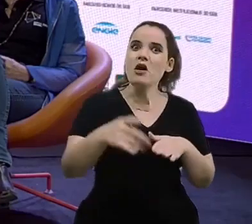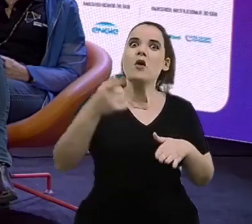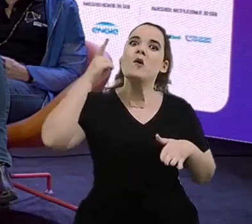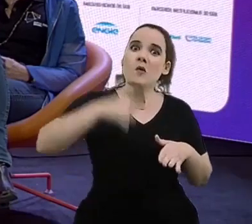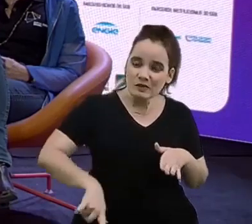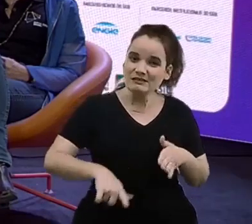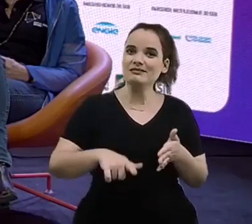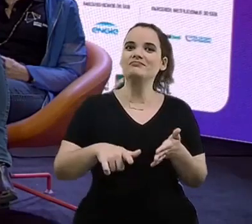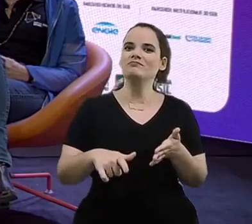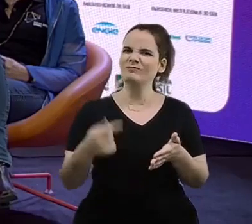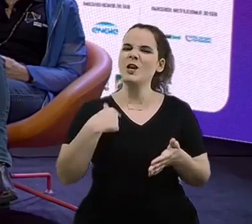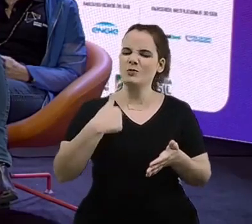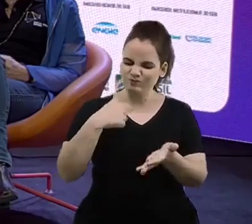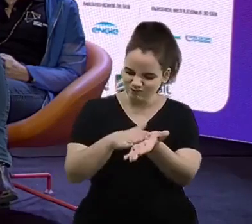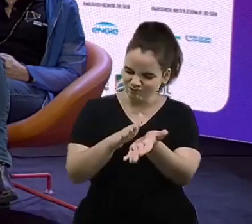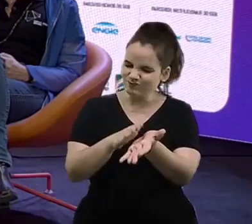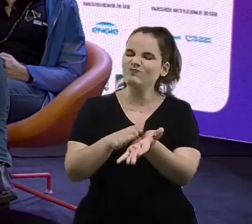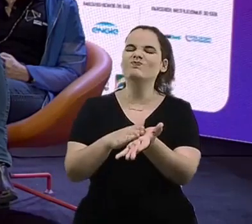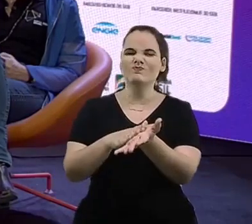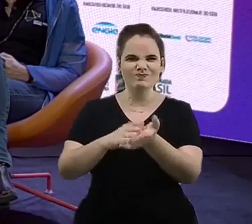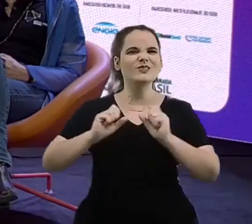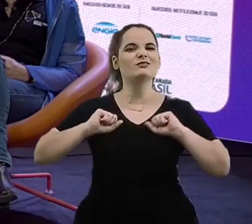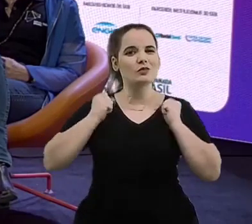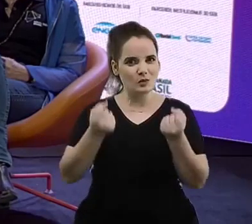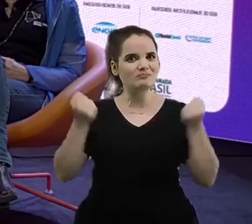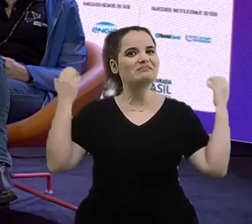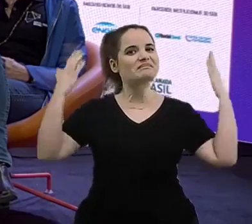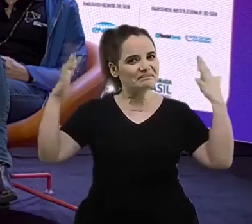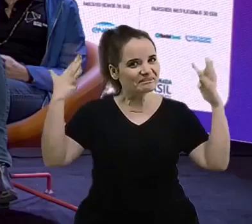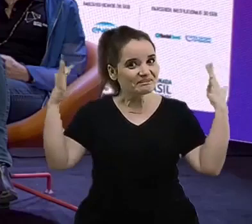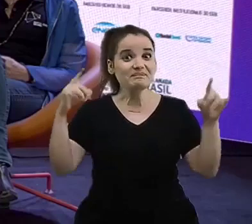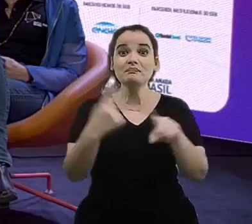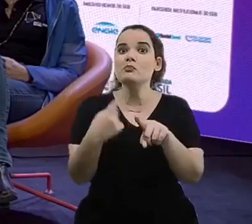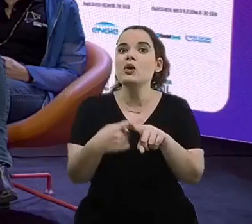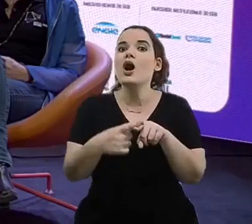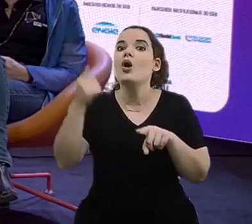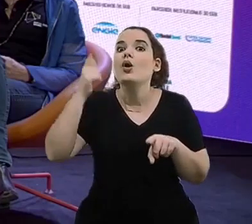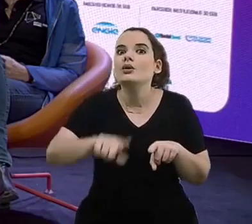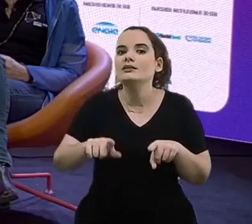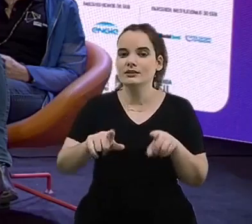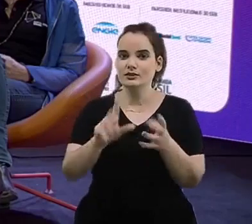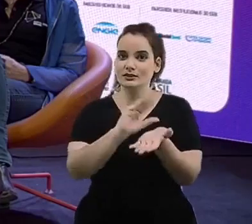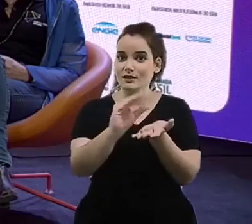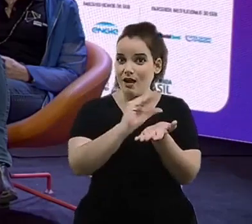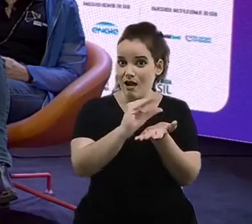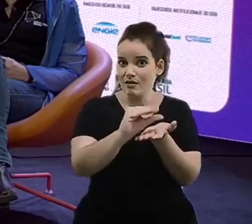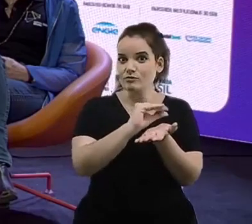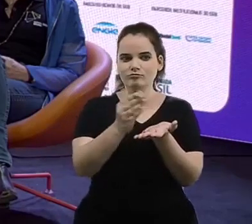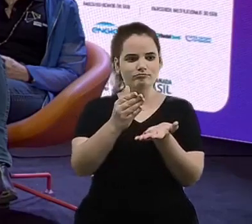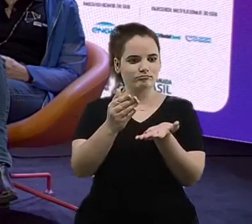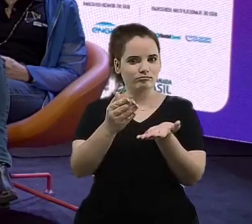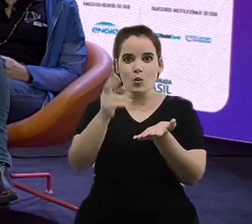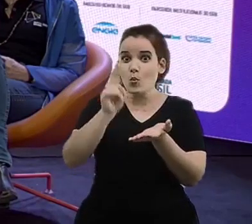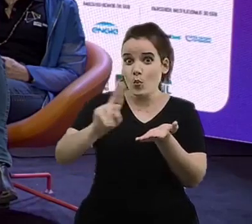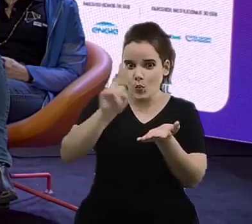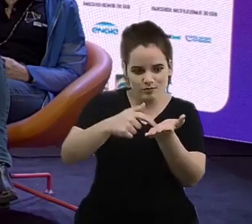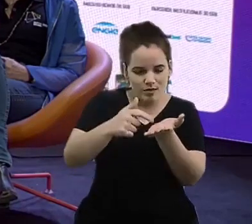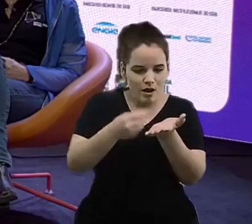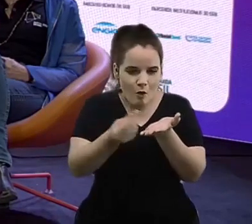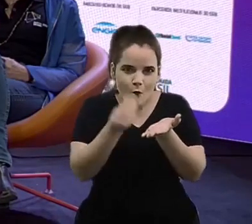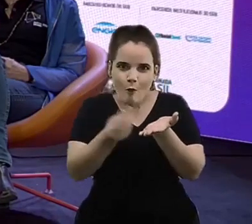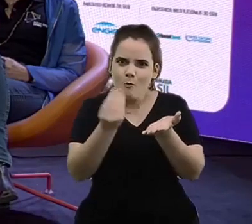chapéu, vocês estão de parabéns, assim. Então, saber que tem essa descoberta do trabalho de dados que vocês não fariam normalmente, eu fico muito feliz. Já